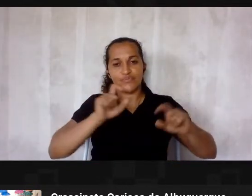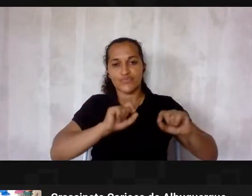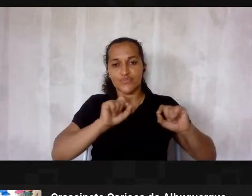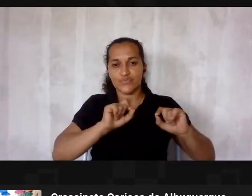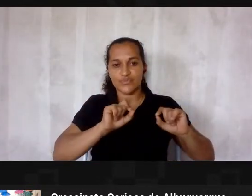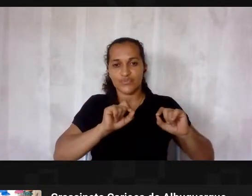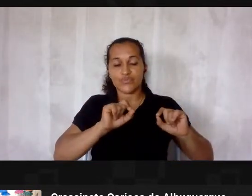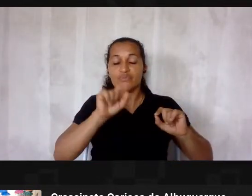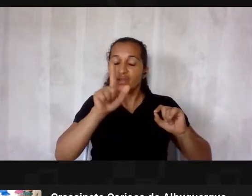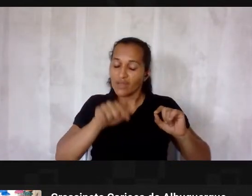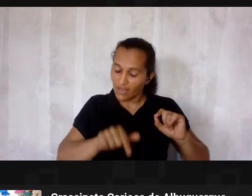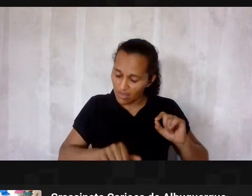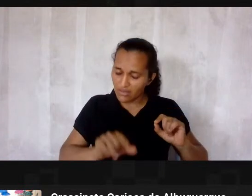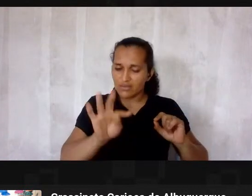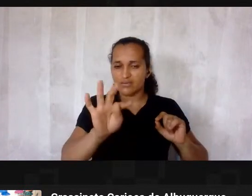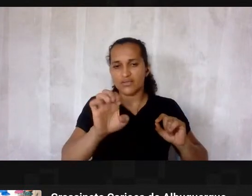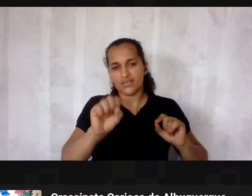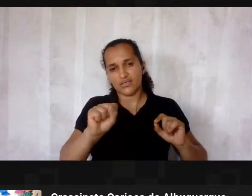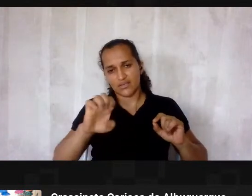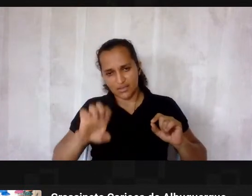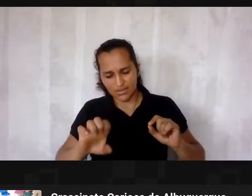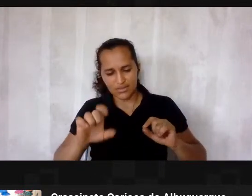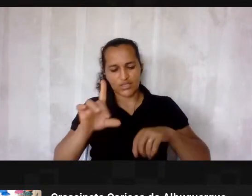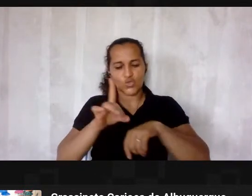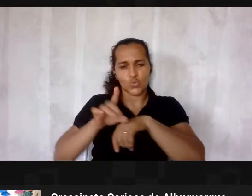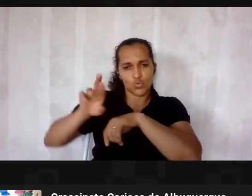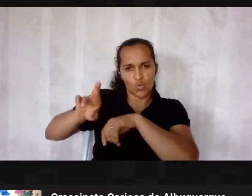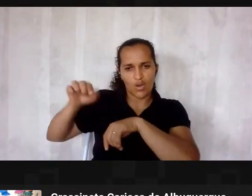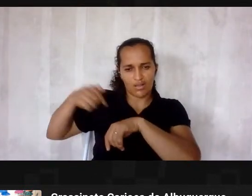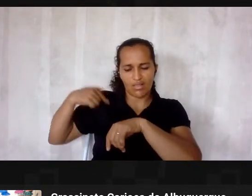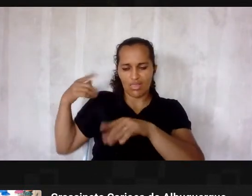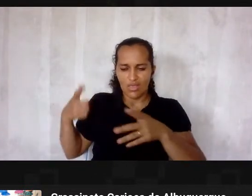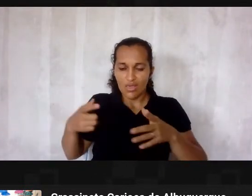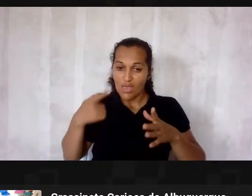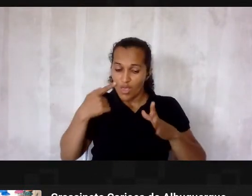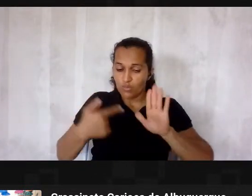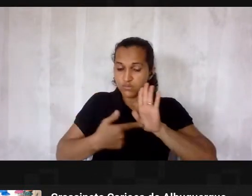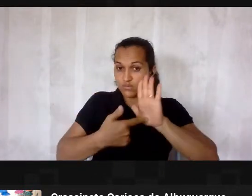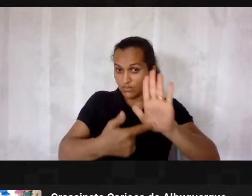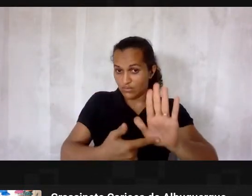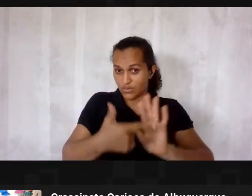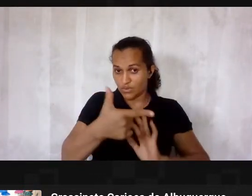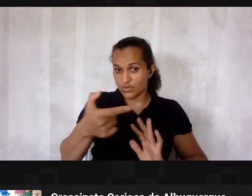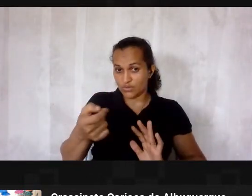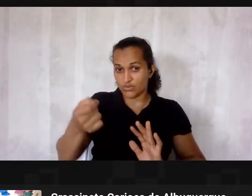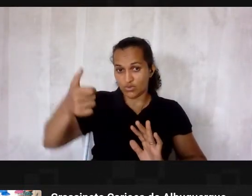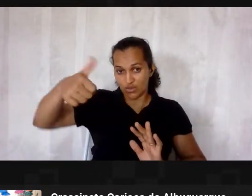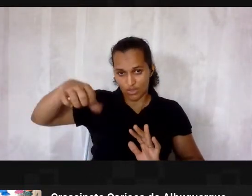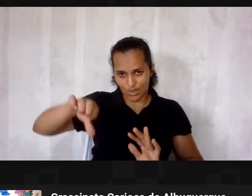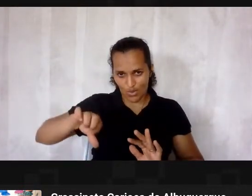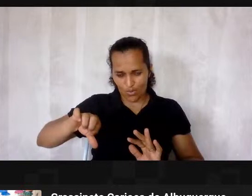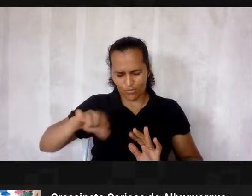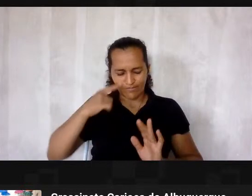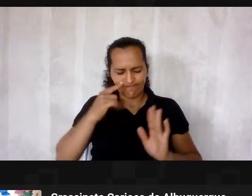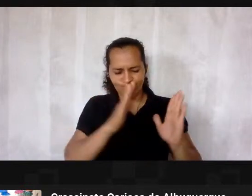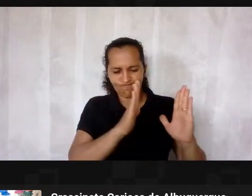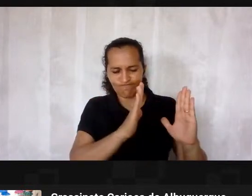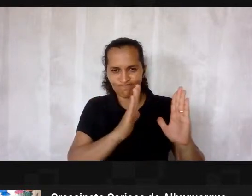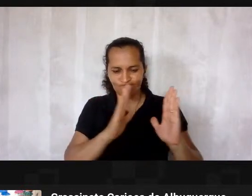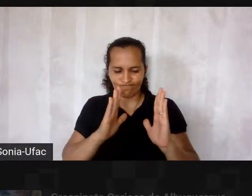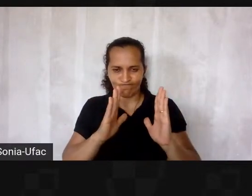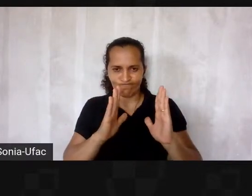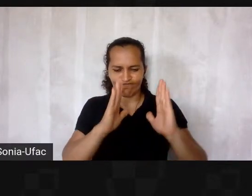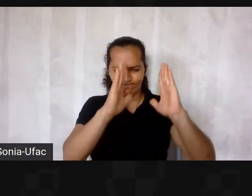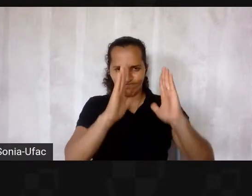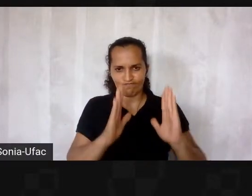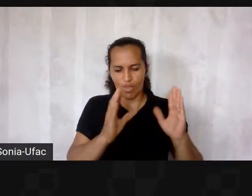tese de doutoramento que eu defendi em 2019. Então, o que eu vou apresentar agora é um pequeno recorte das análises que eu